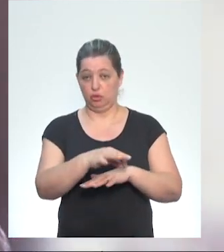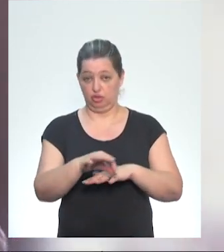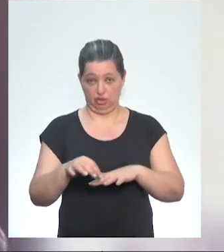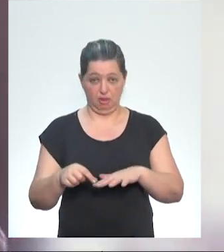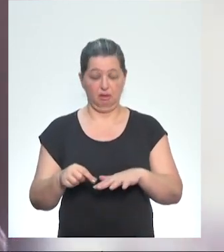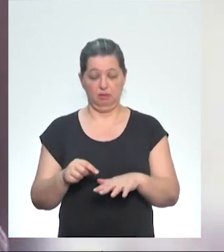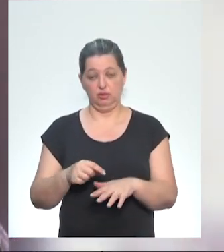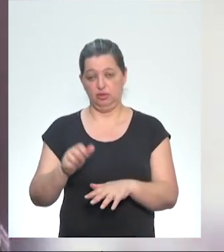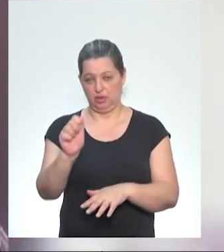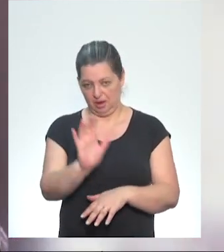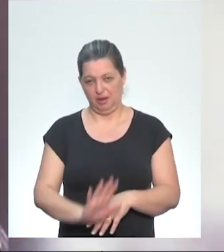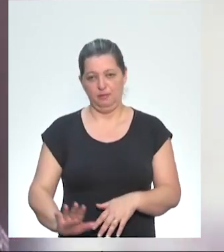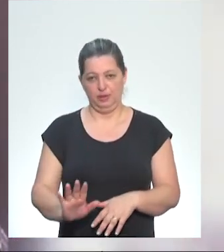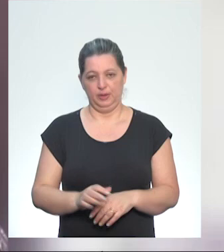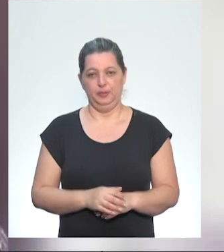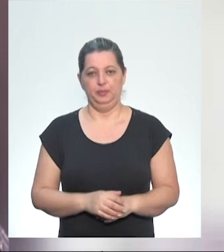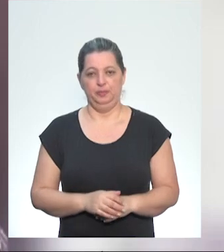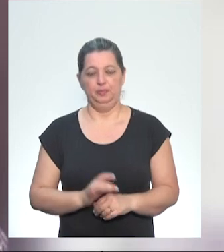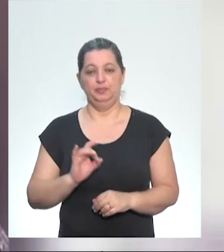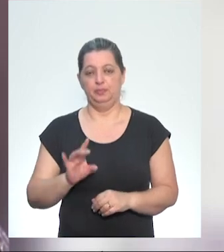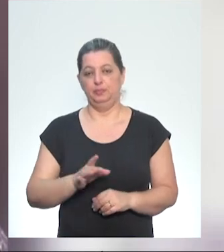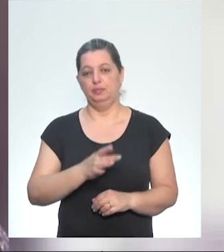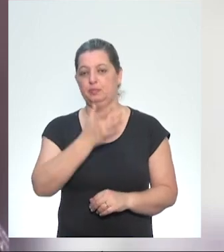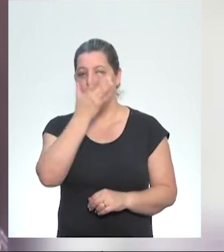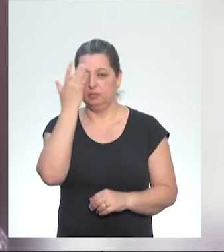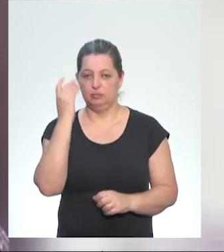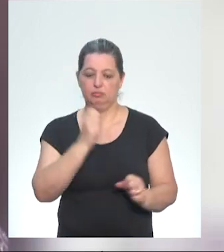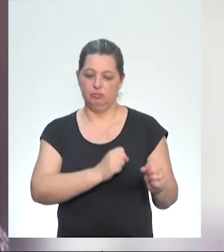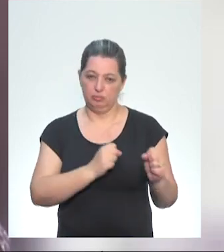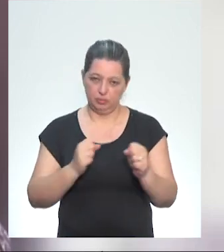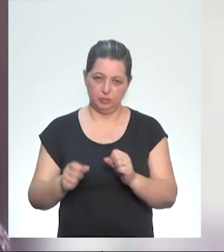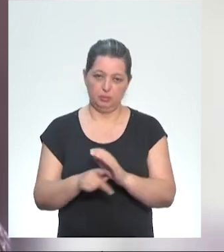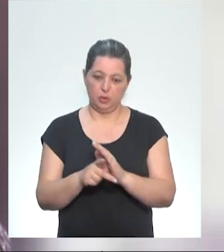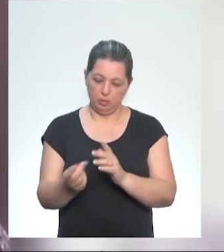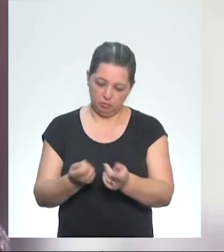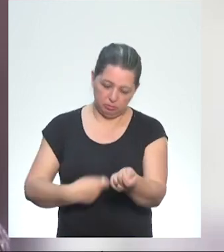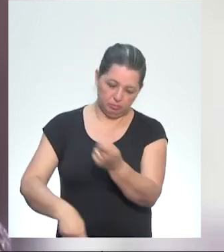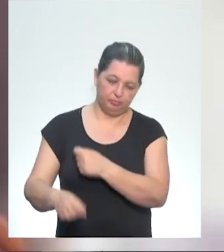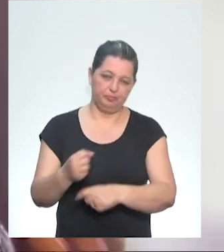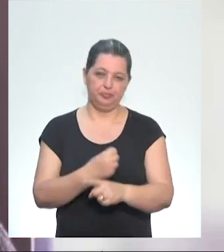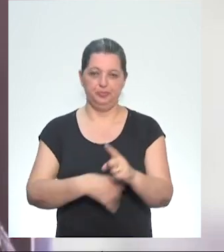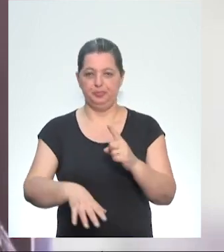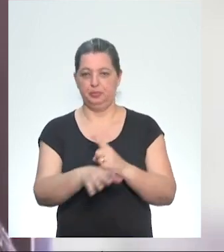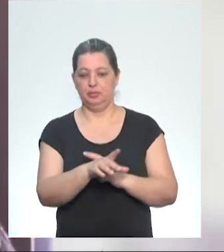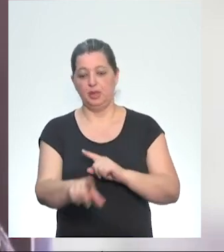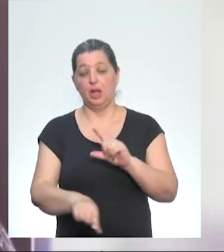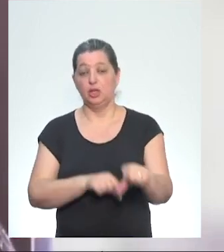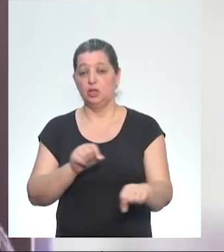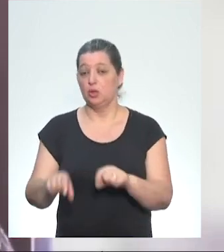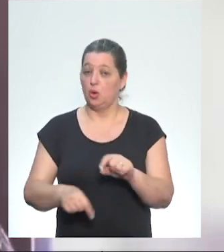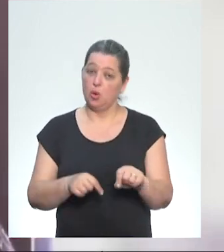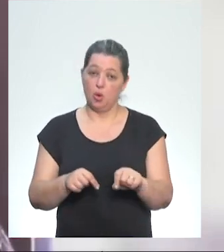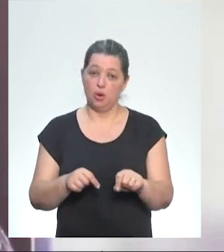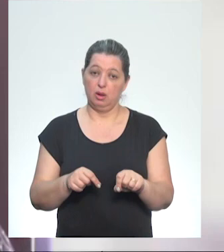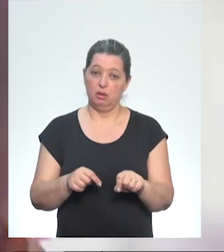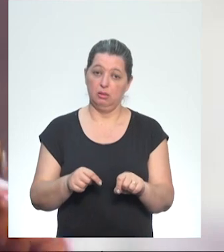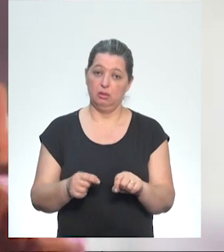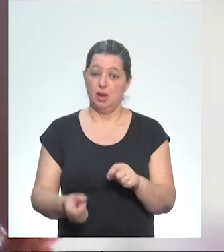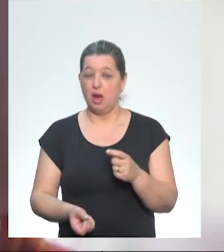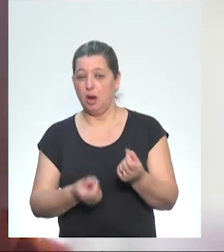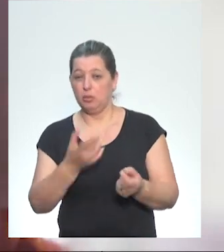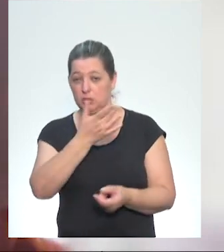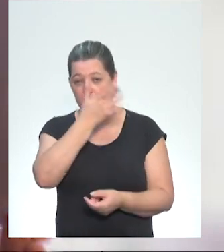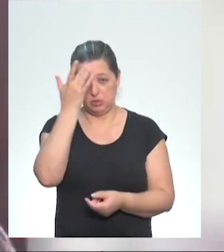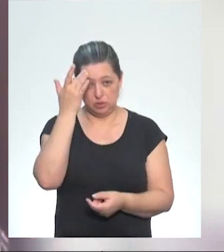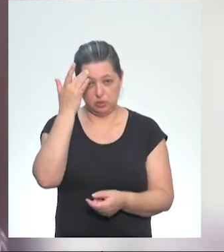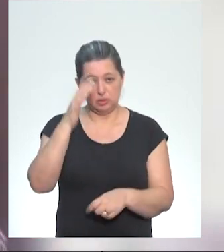são as pessoas que têm acesso a poder sociocultural e econômico e acabam escolhendo algumas pessoas que são nomeadas e fazem esse